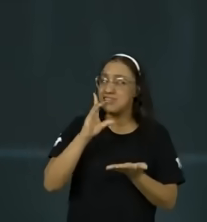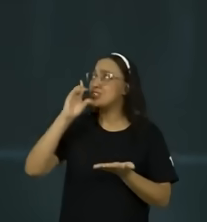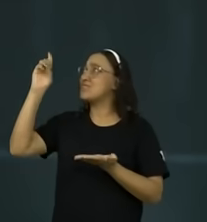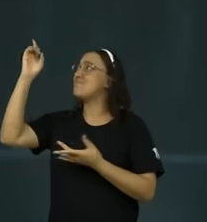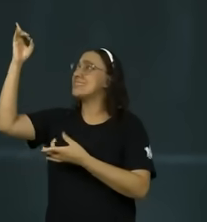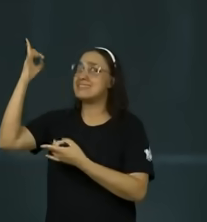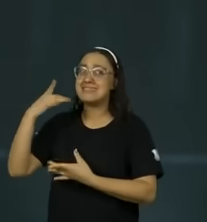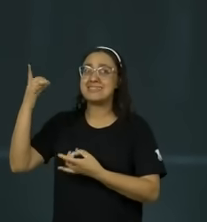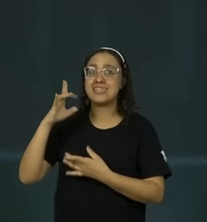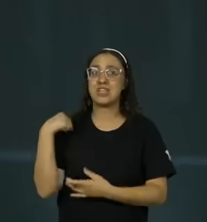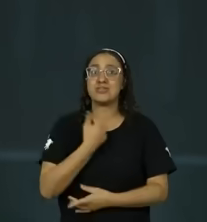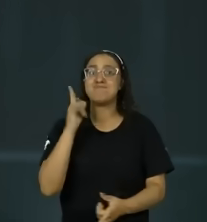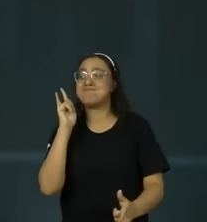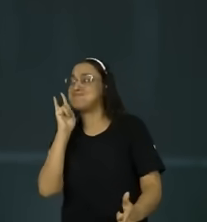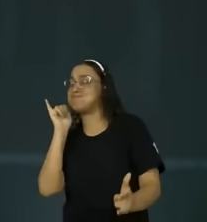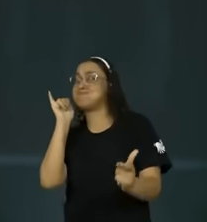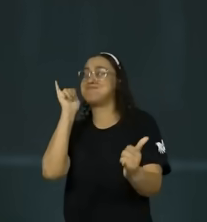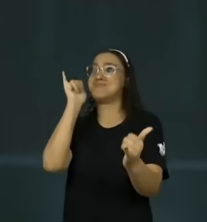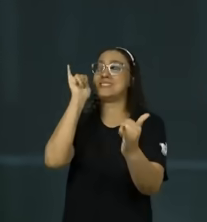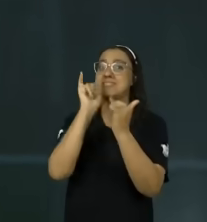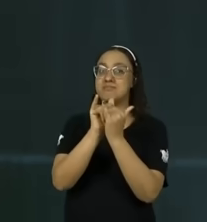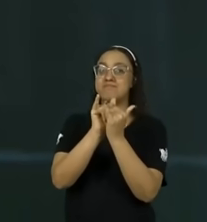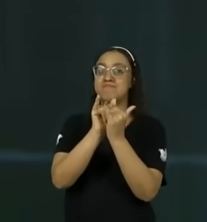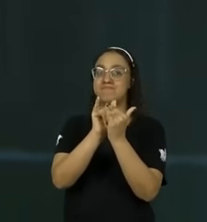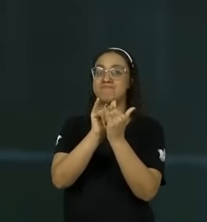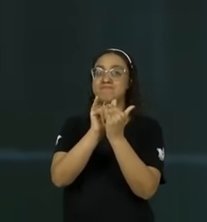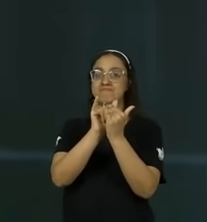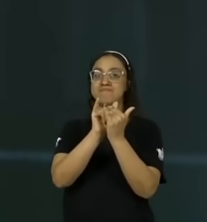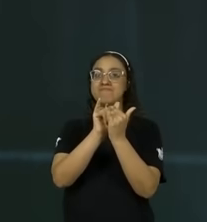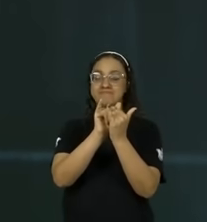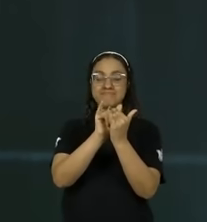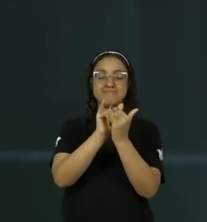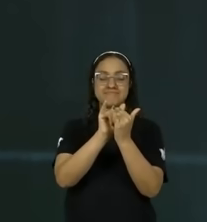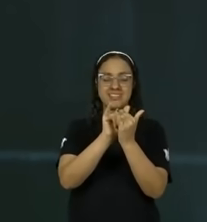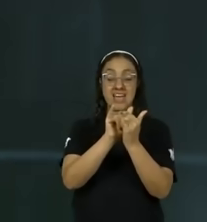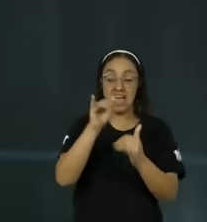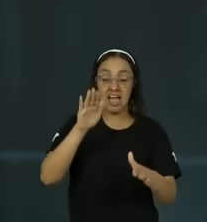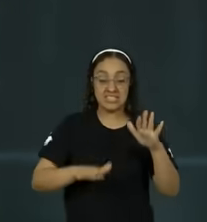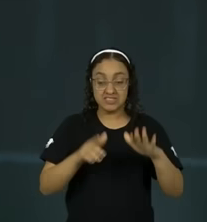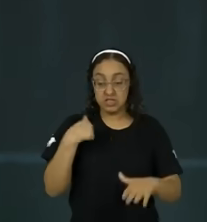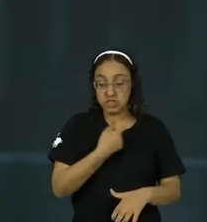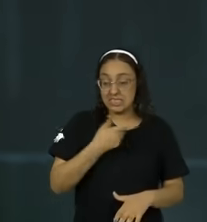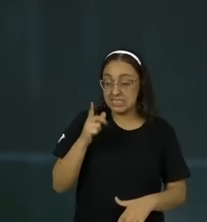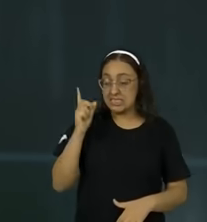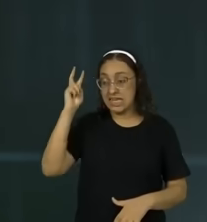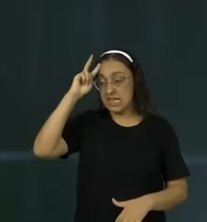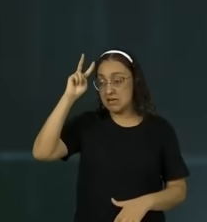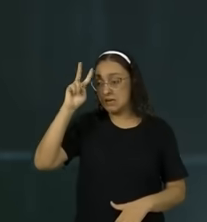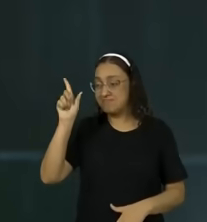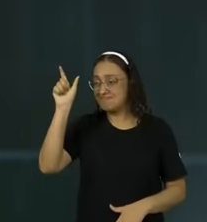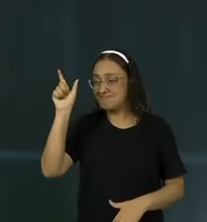nós temos uma batalha entre a raiva e o perdão. De um lado eu tenho uma memória e do outro lado a